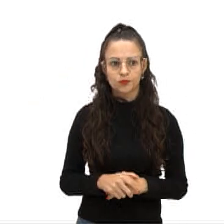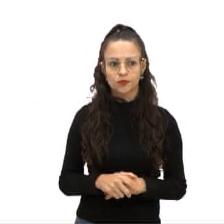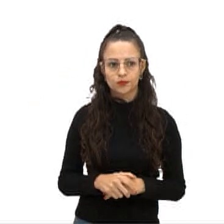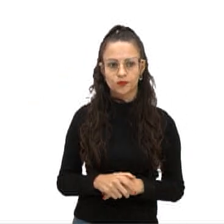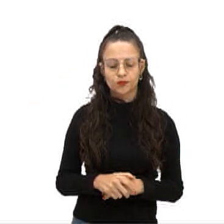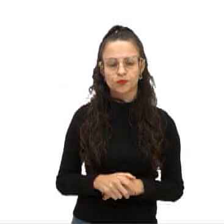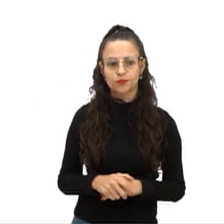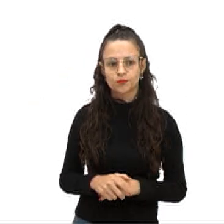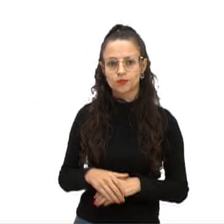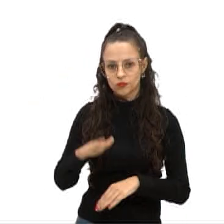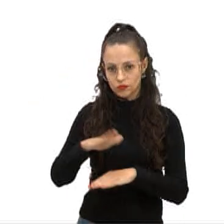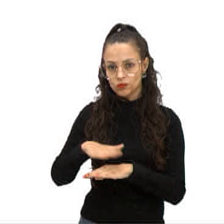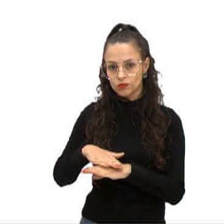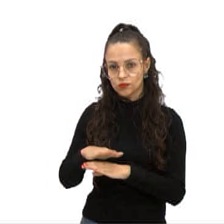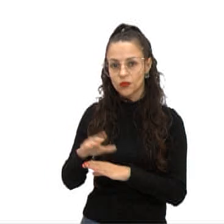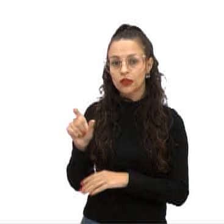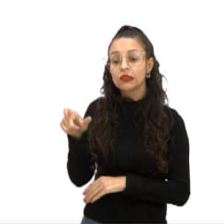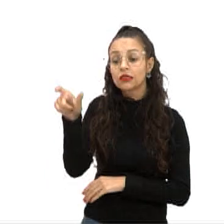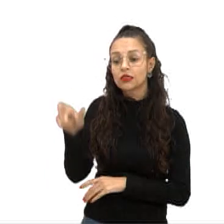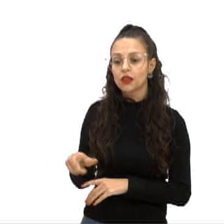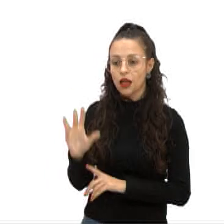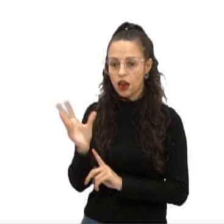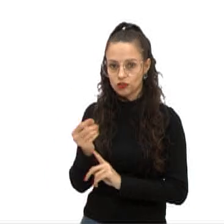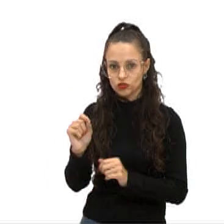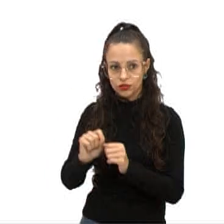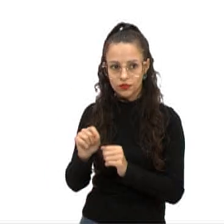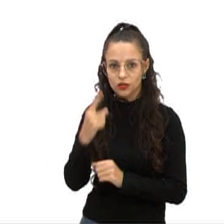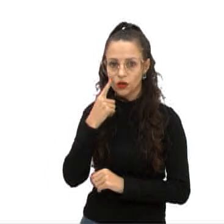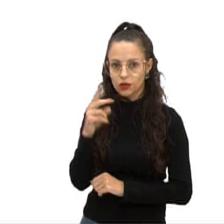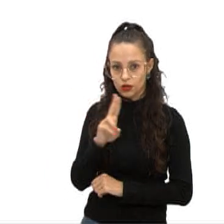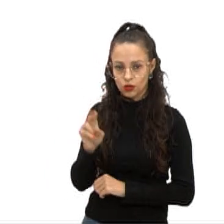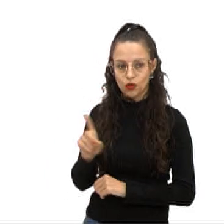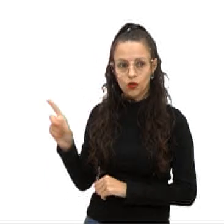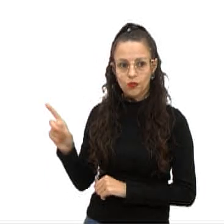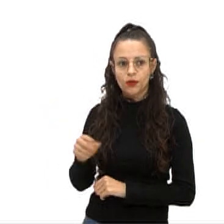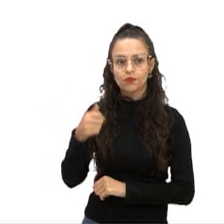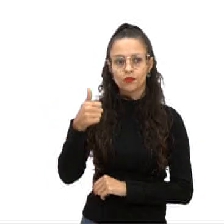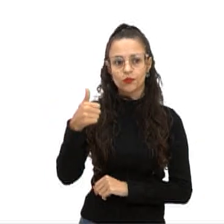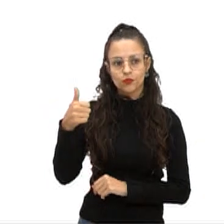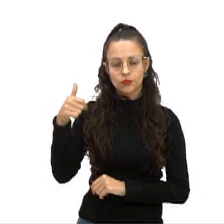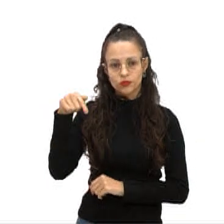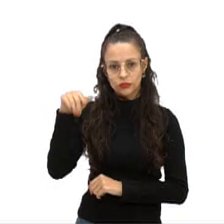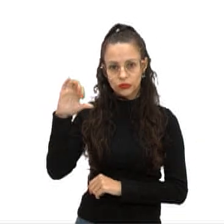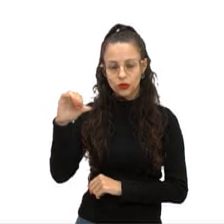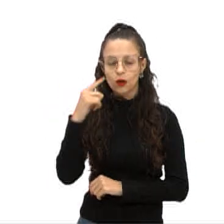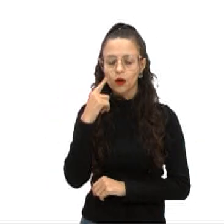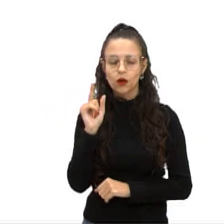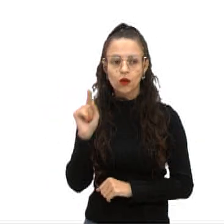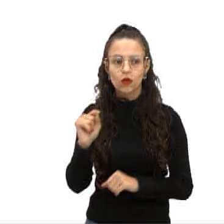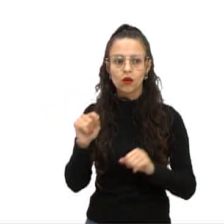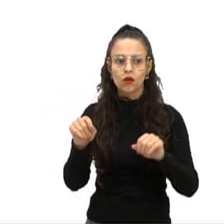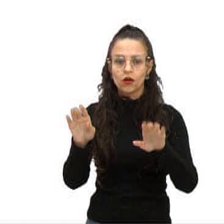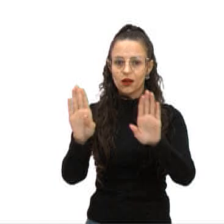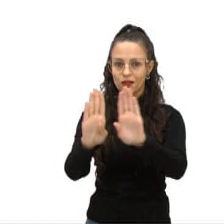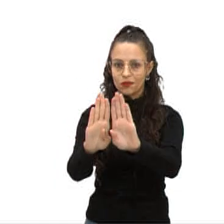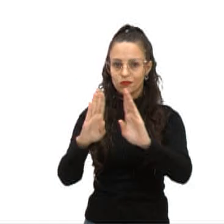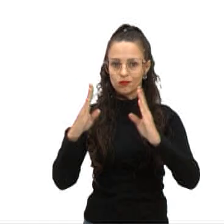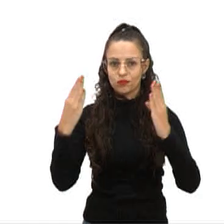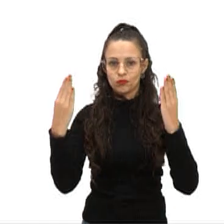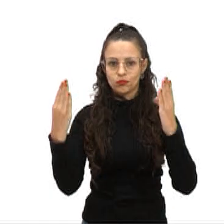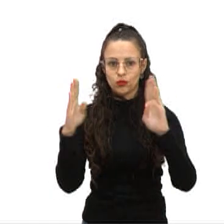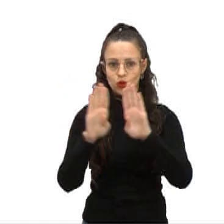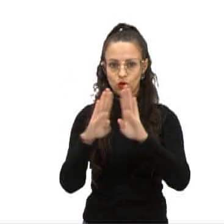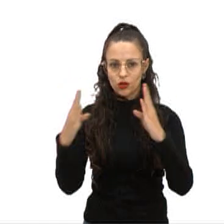Bonanno Pisano, é um artista, tá? De 1179. E você vai ver que a concepção aqui, pessoal, não é uma